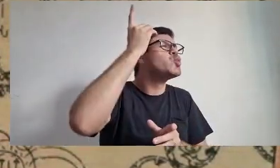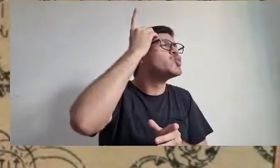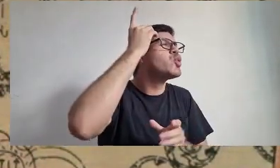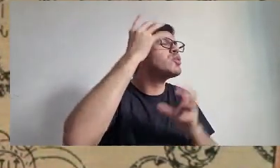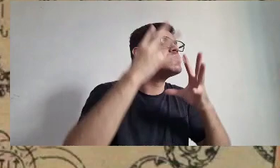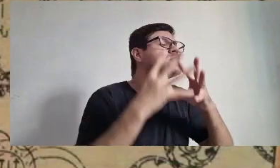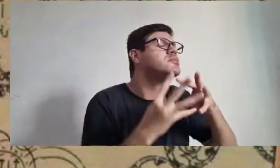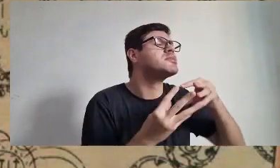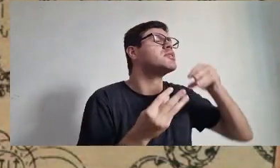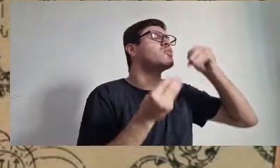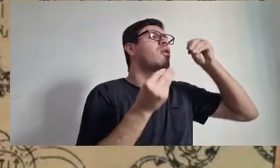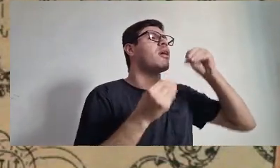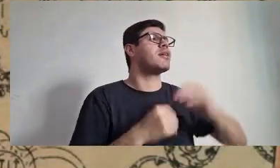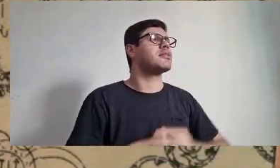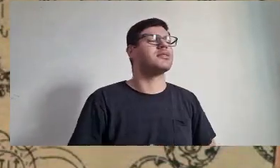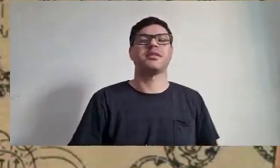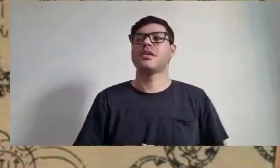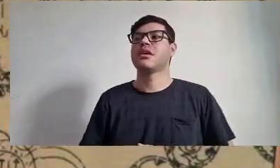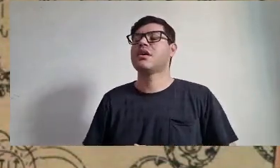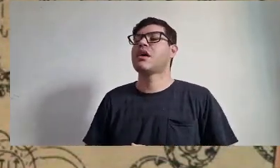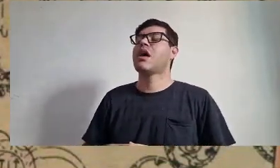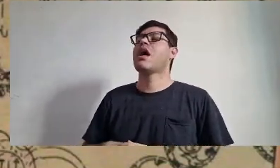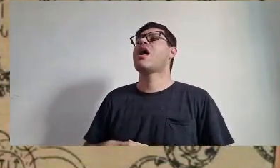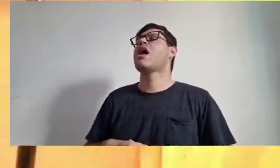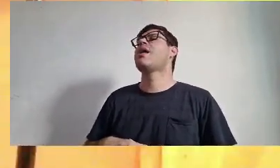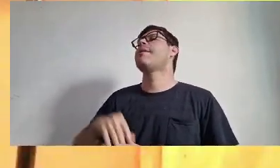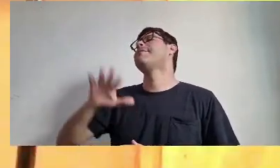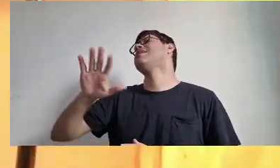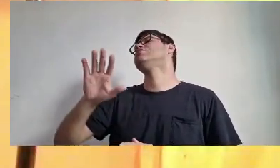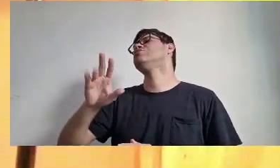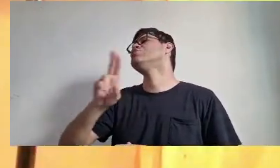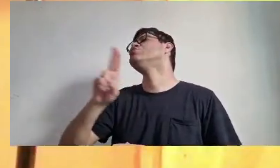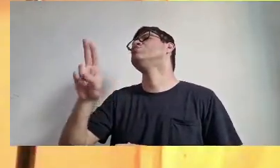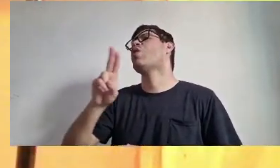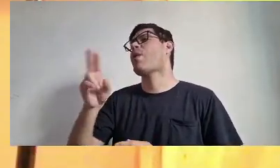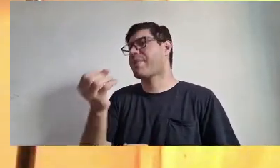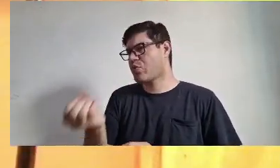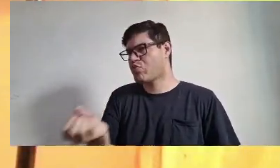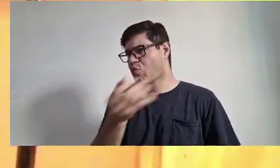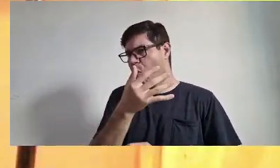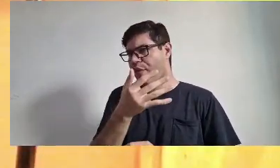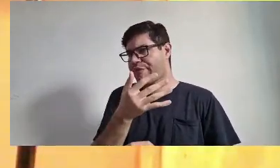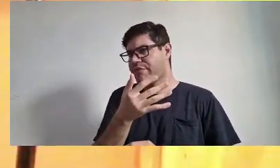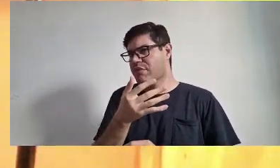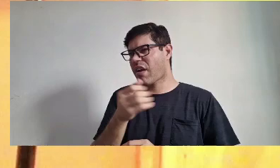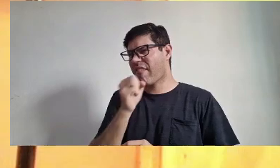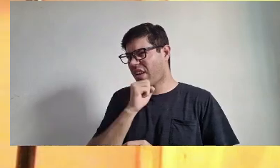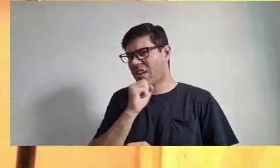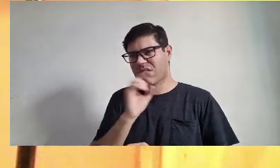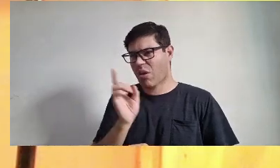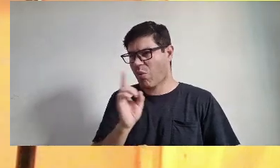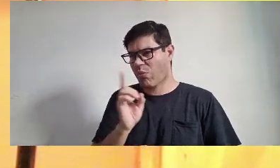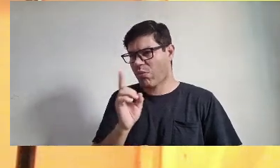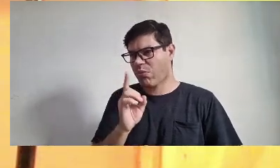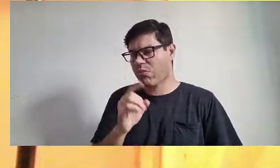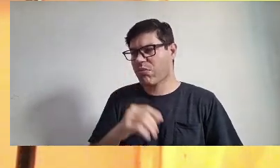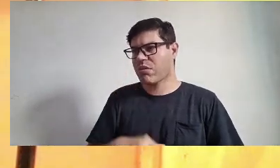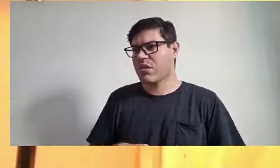né? Então, mas eu digo o nome, né? Que surgiu aí. Sim, igreja. Não é tão velho, porque é do século